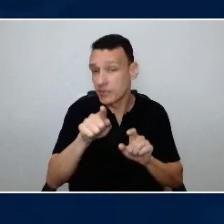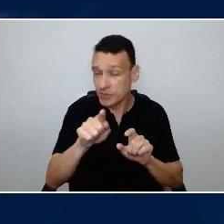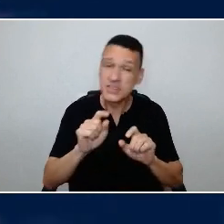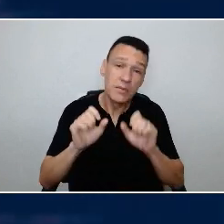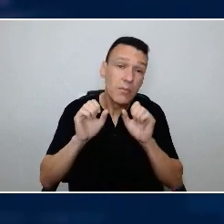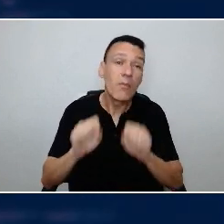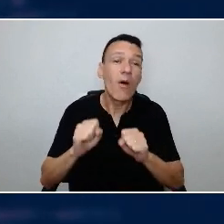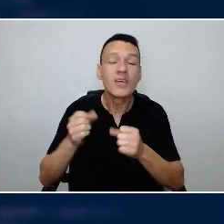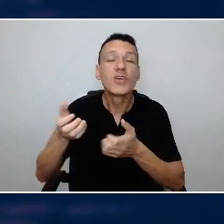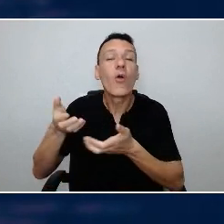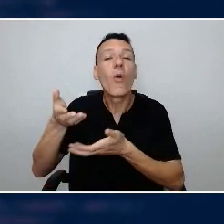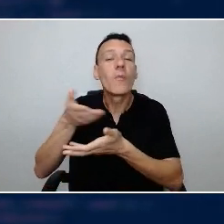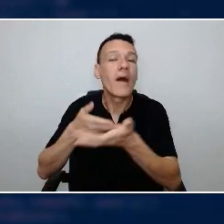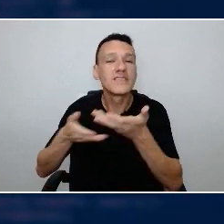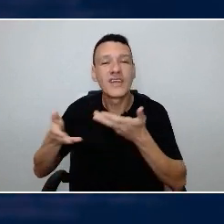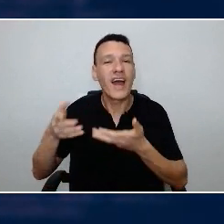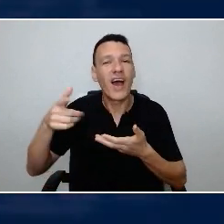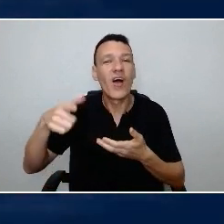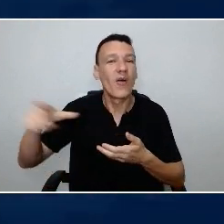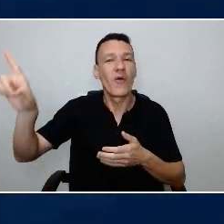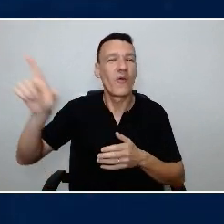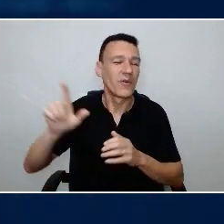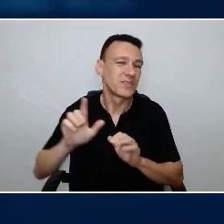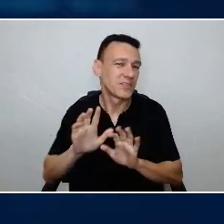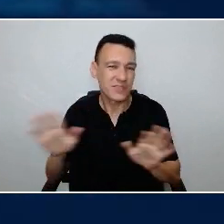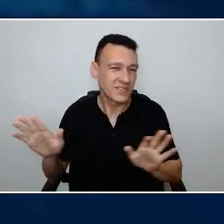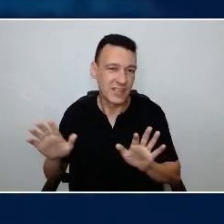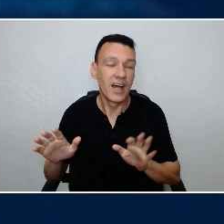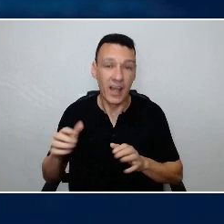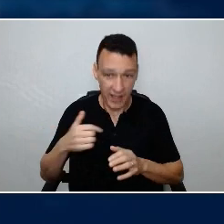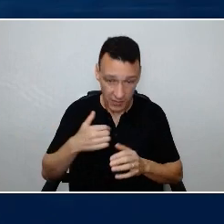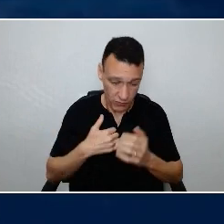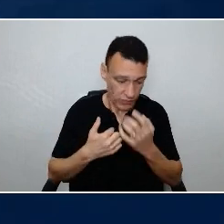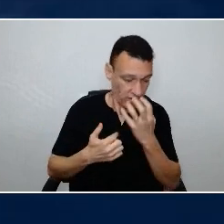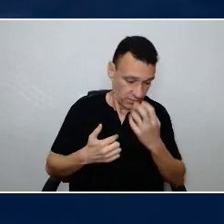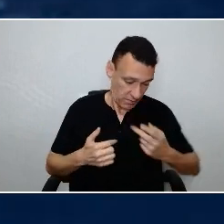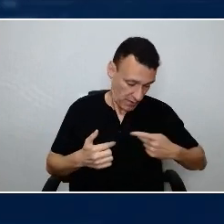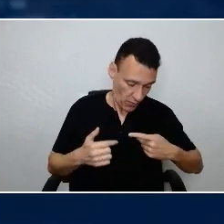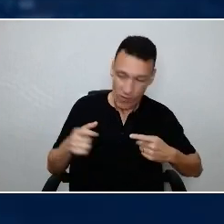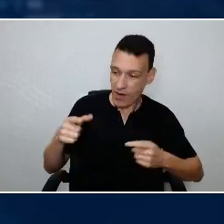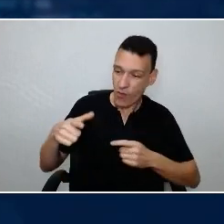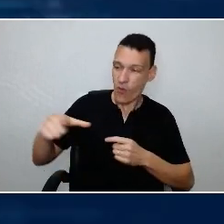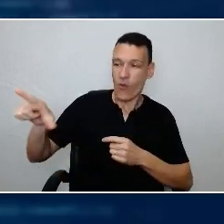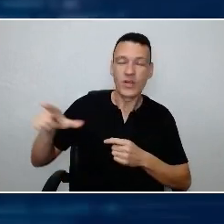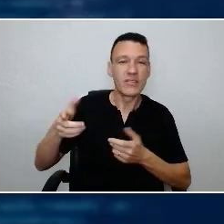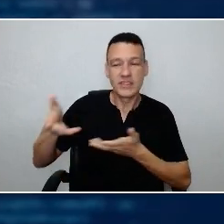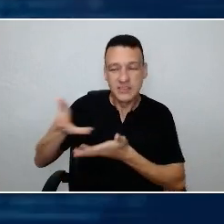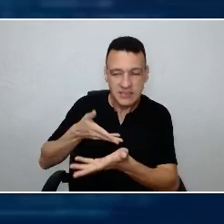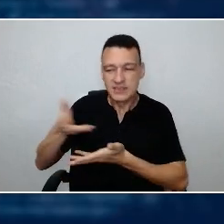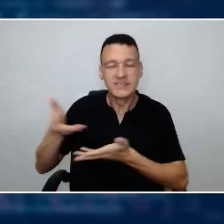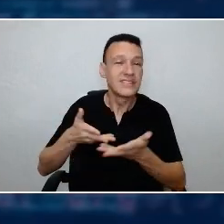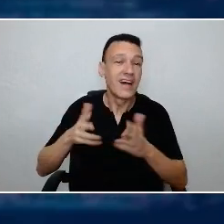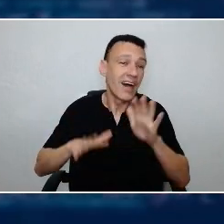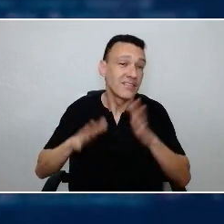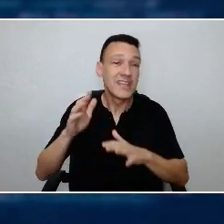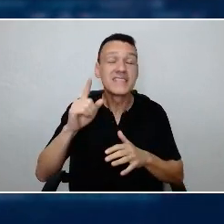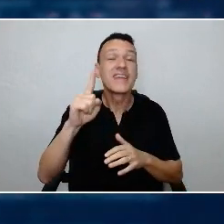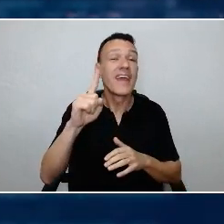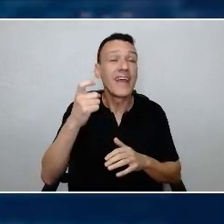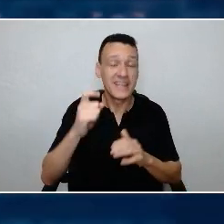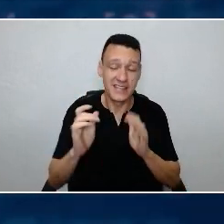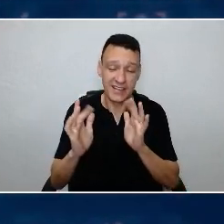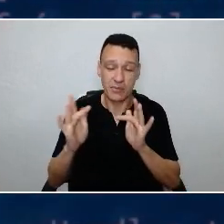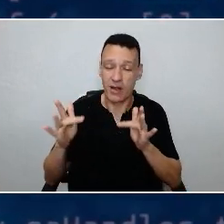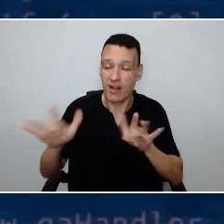importante para quem tem uma guarda compartilhada com seu Pet ainda mais com ex-namorados então assim